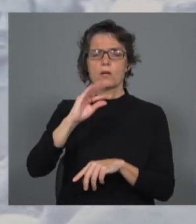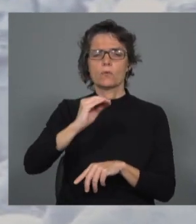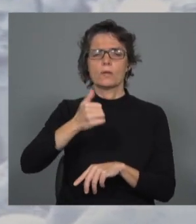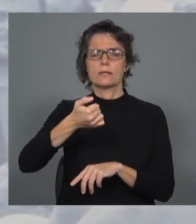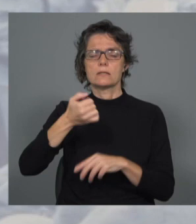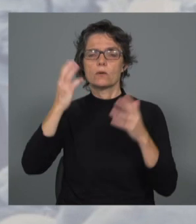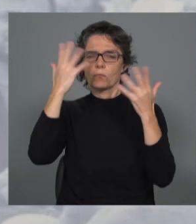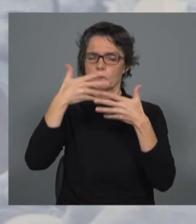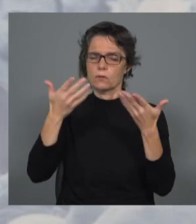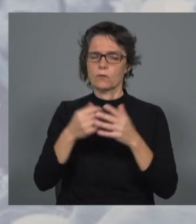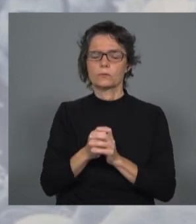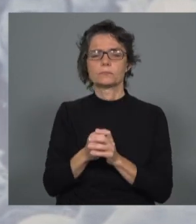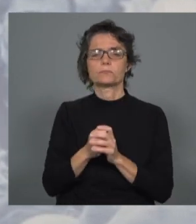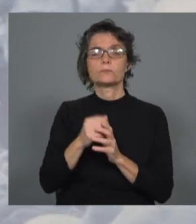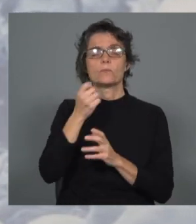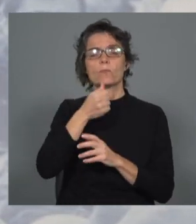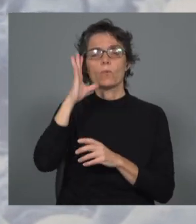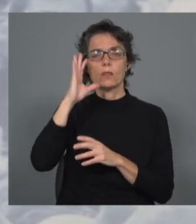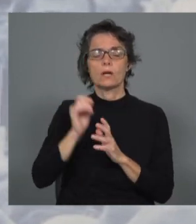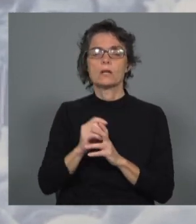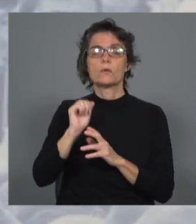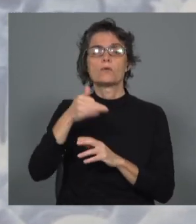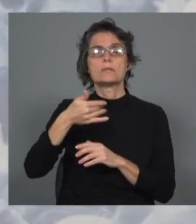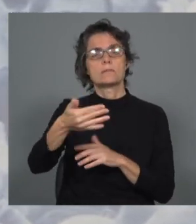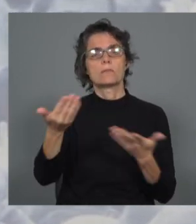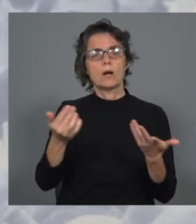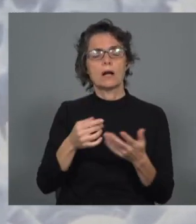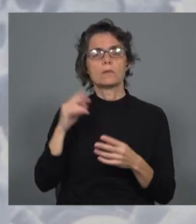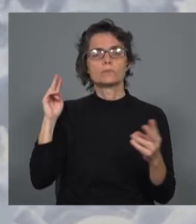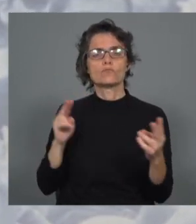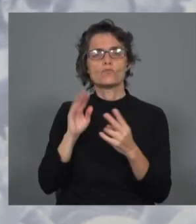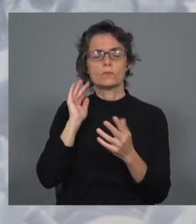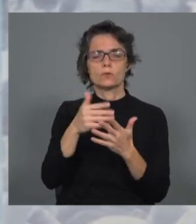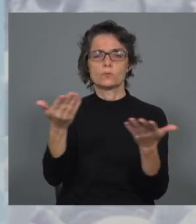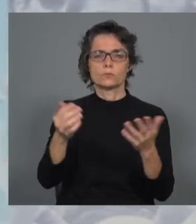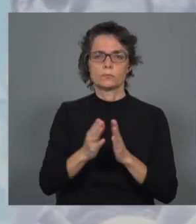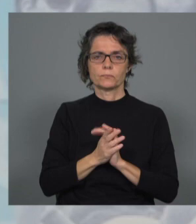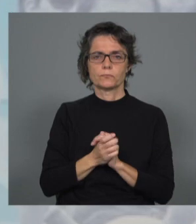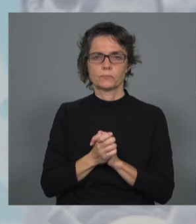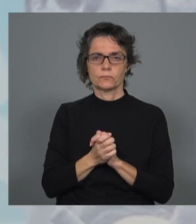22h45. Votos de uma ótima tarde, bom fim de semana, até a próxima segunda-feira, se Deus quiser.